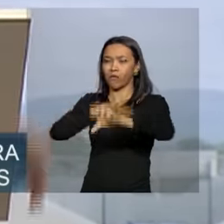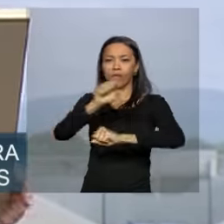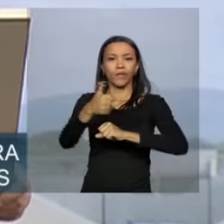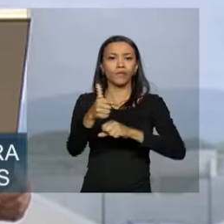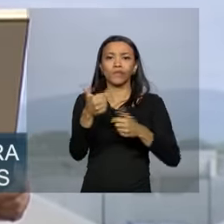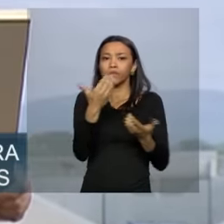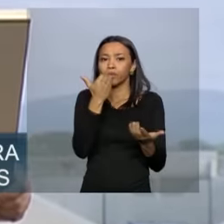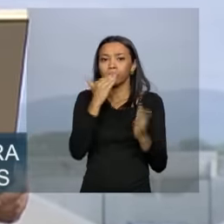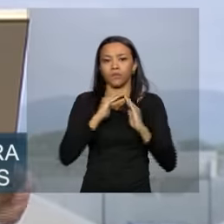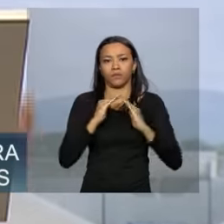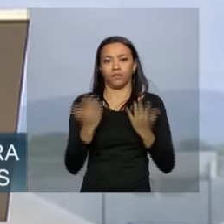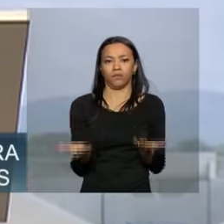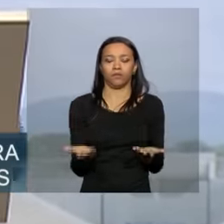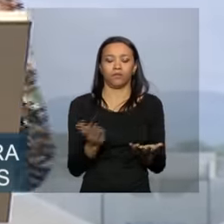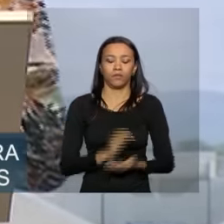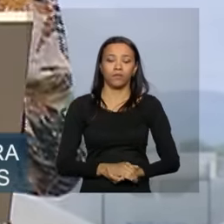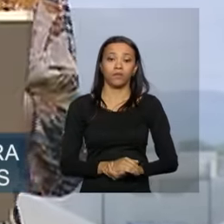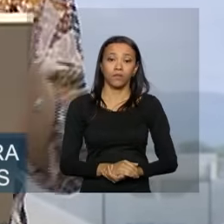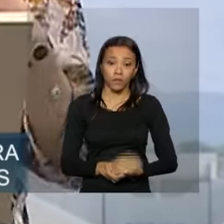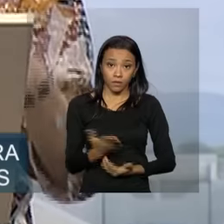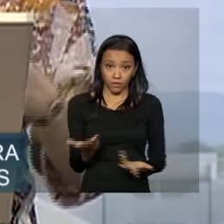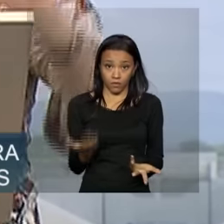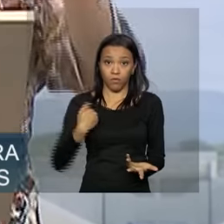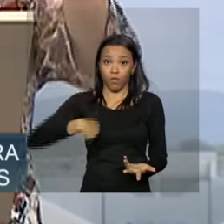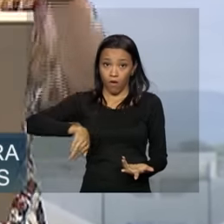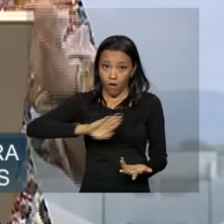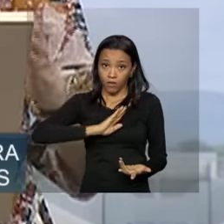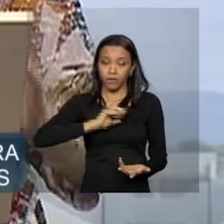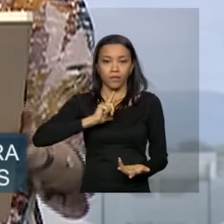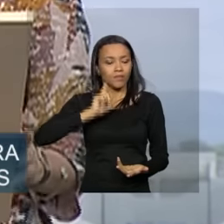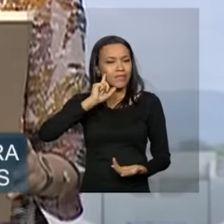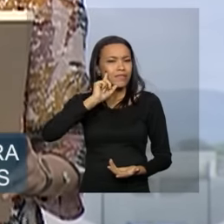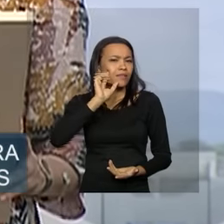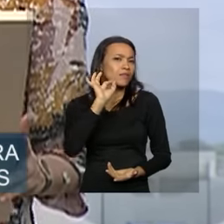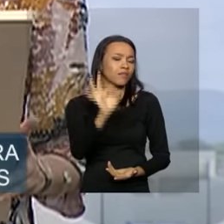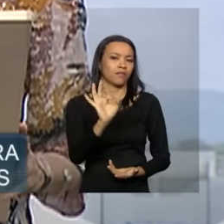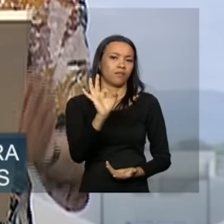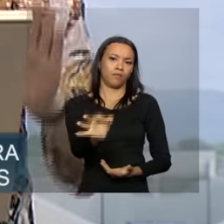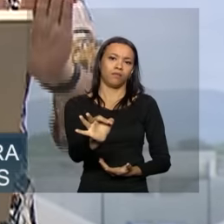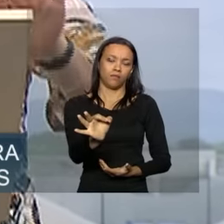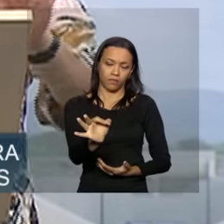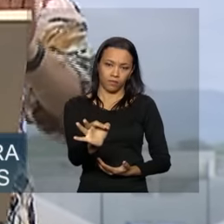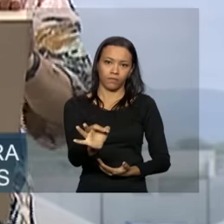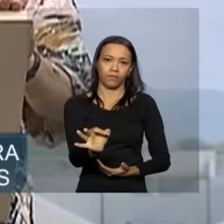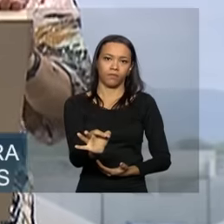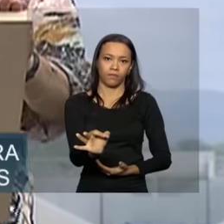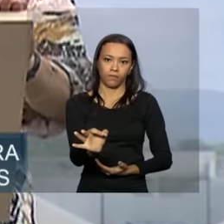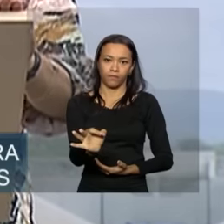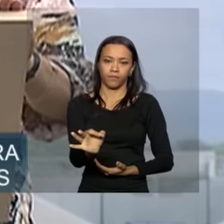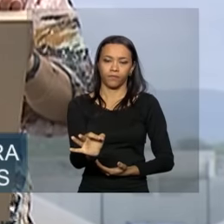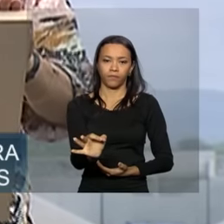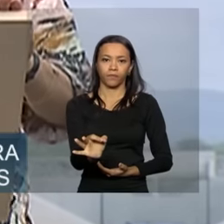o que comer. Nós temos certeza que